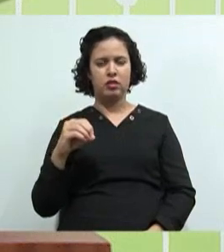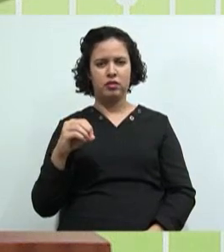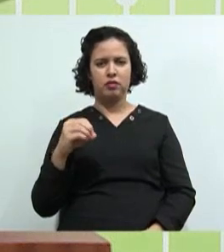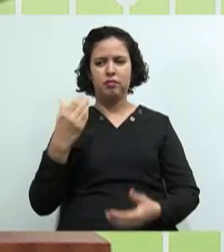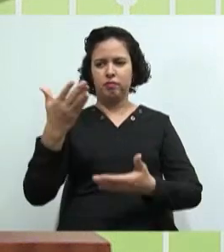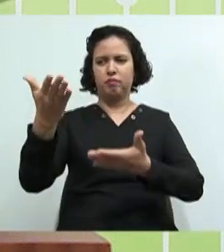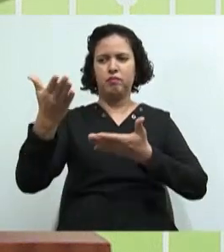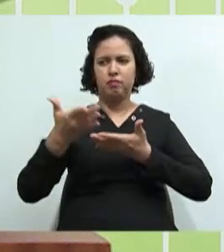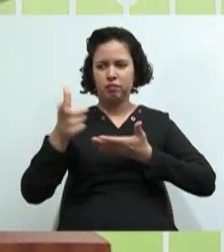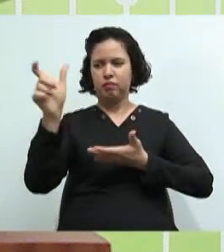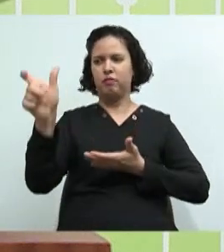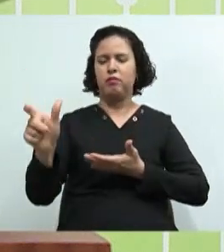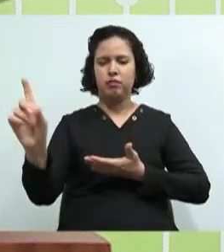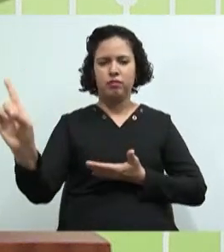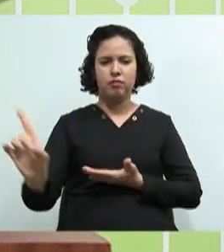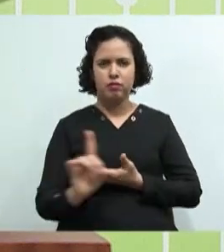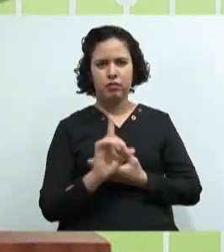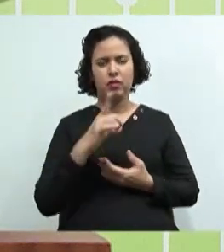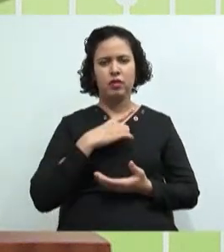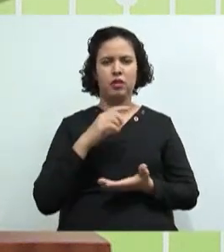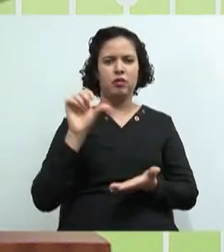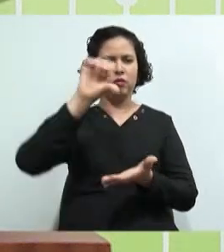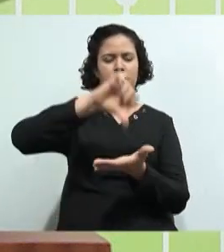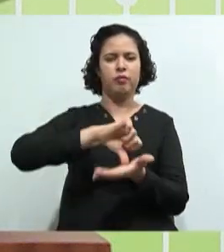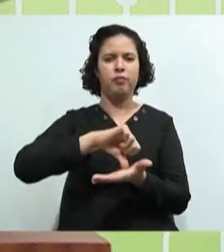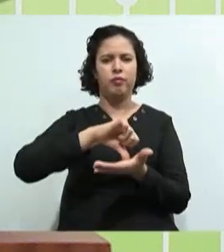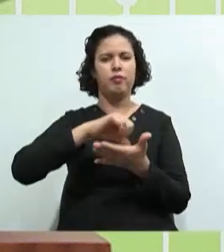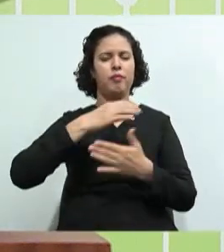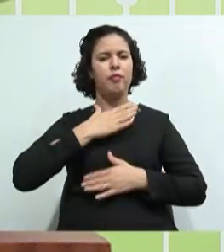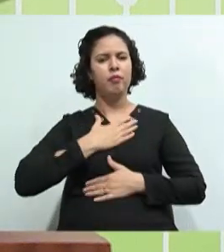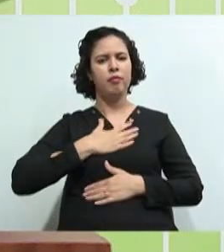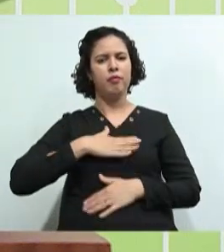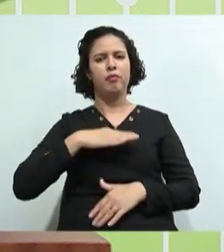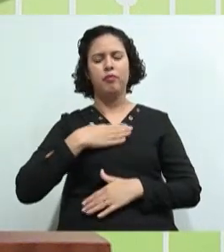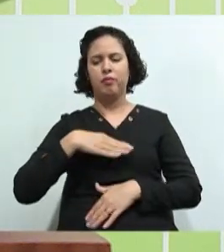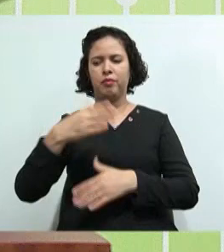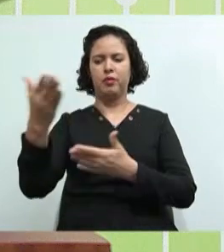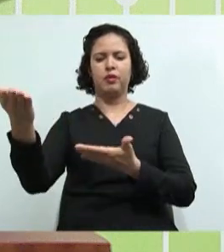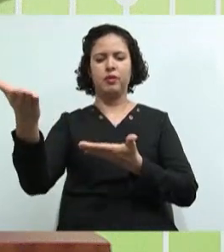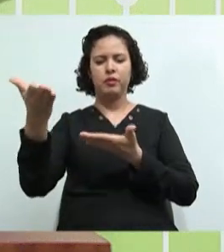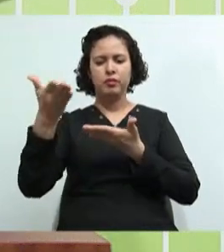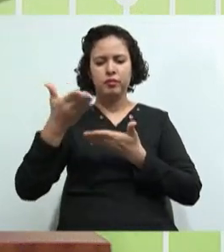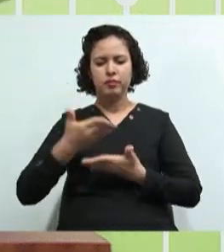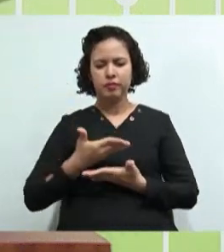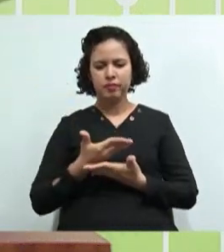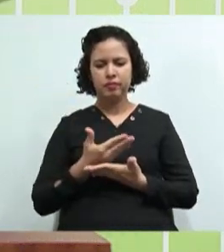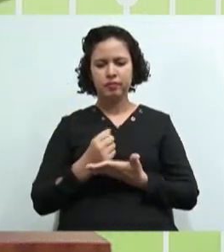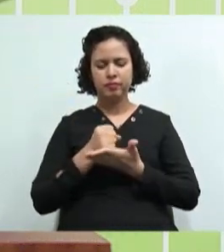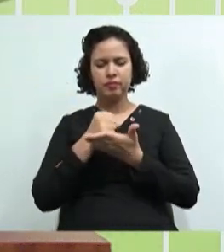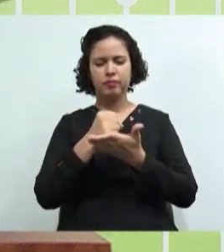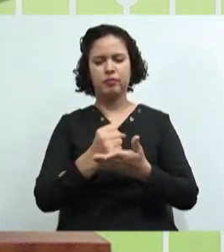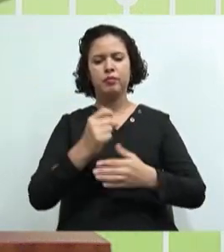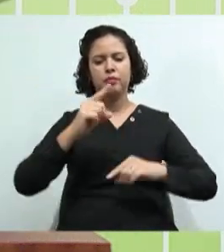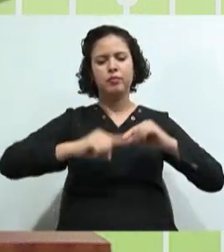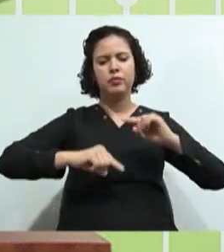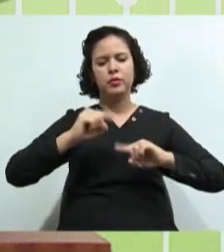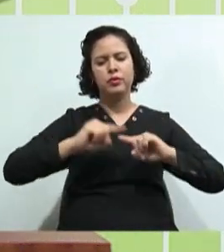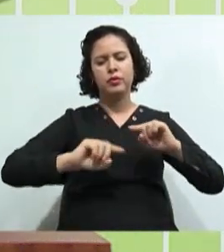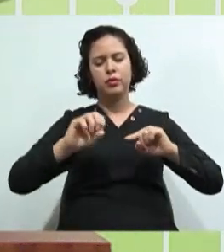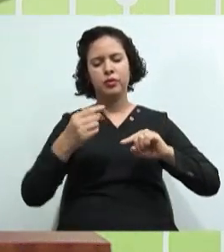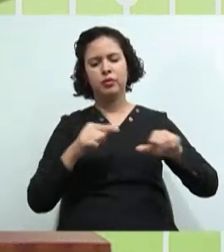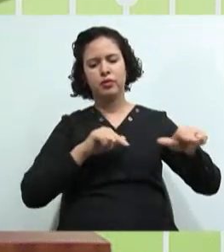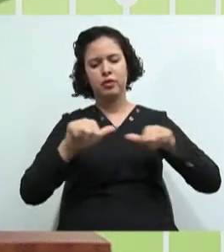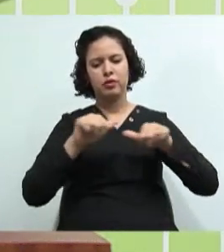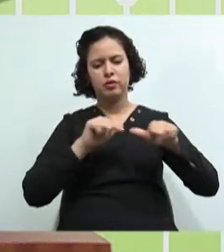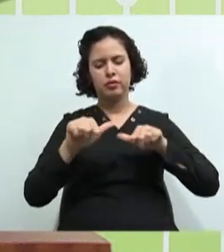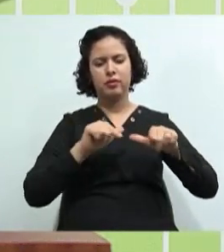atender o cliente, que tenha uma unidade que traga conforto para o teu cliente, que você consiga oferecer um produto ou um serviço